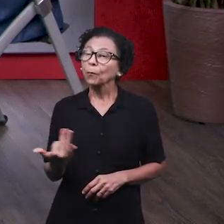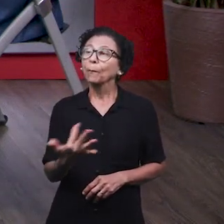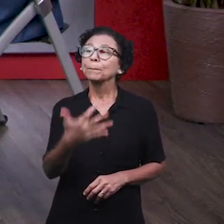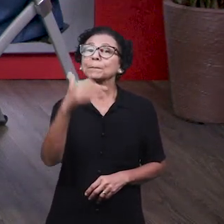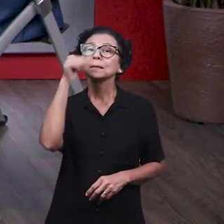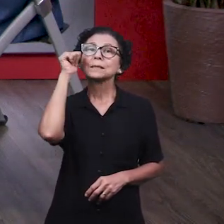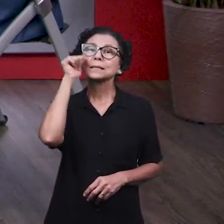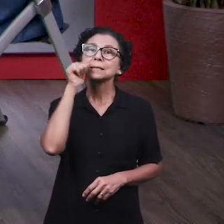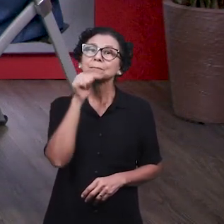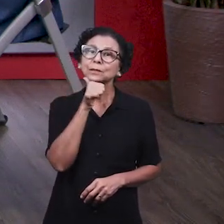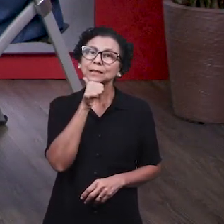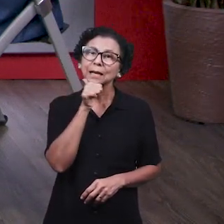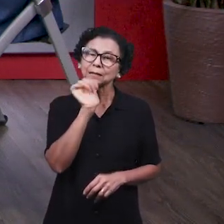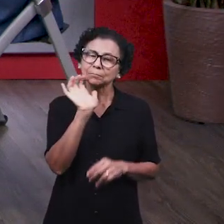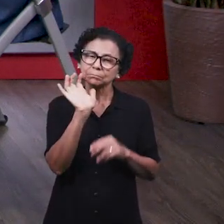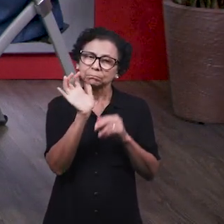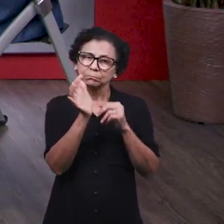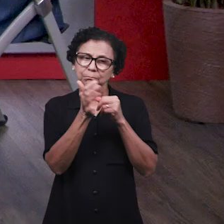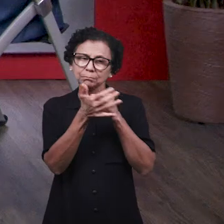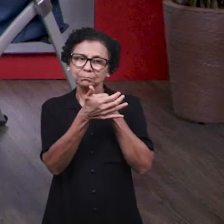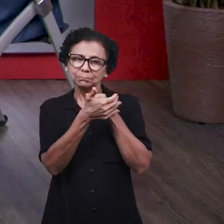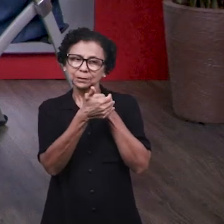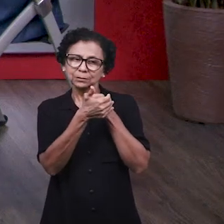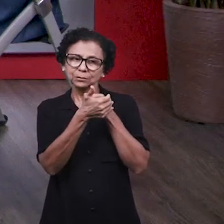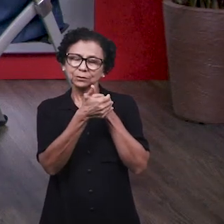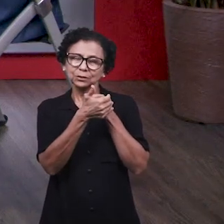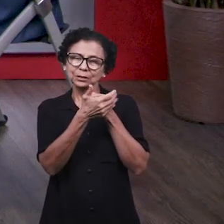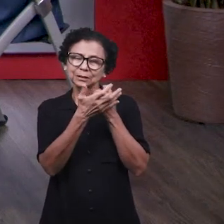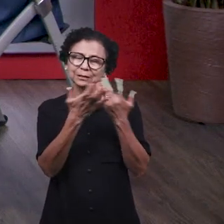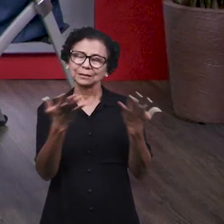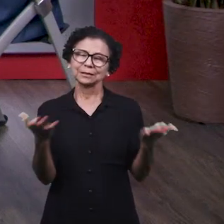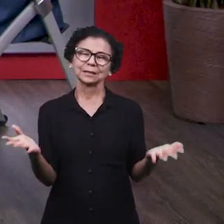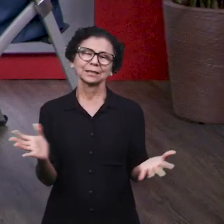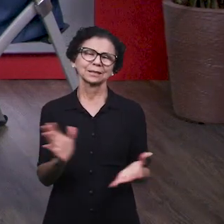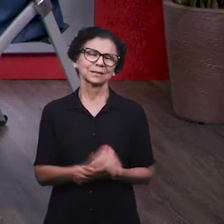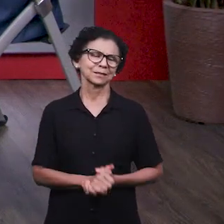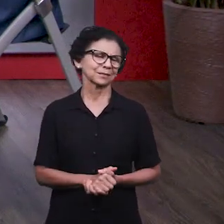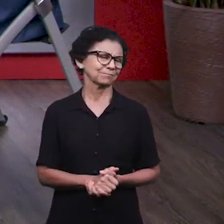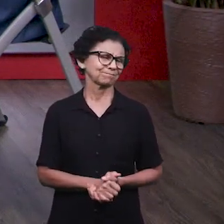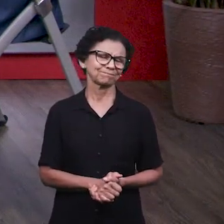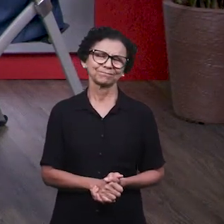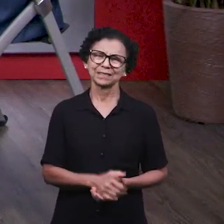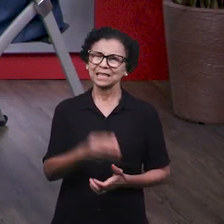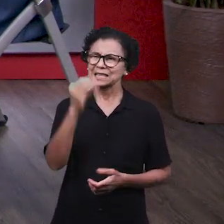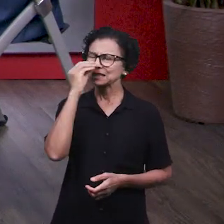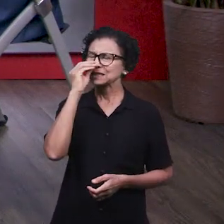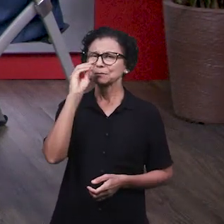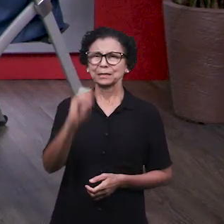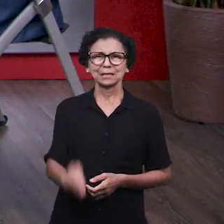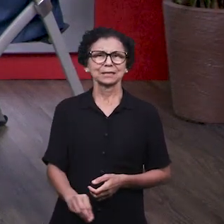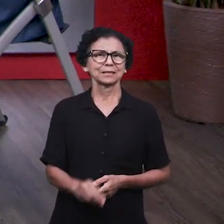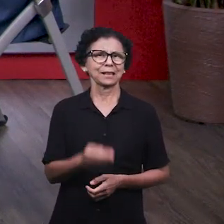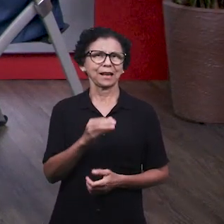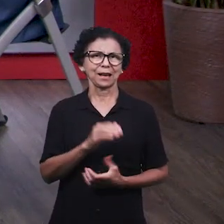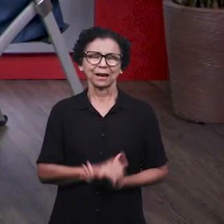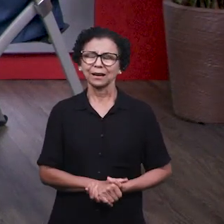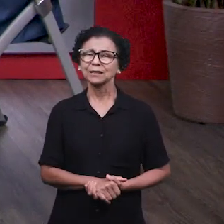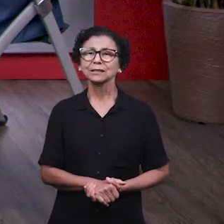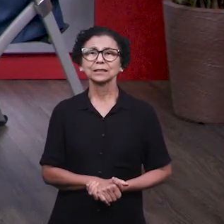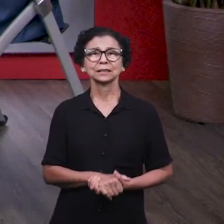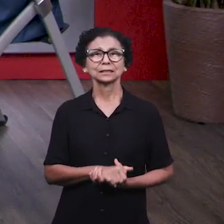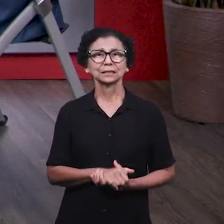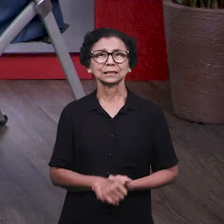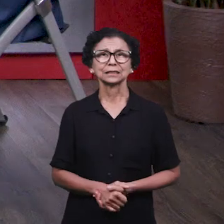na invisibilidade. São negligenciadas muitas vezes, né? Muitas vezes, se não existia, tem lugares aí que não tem, mas a